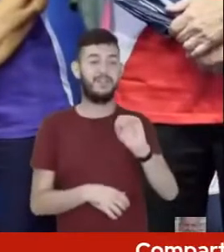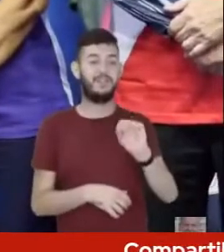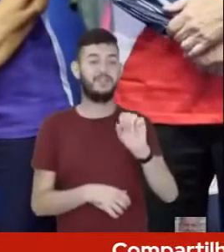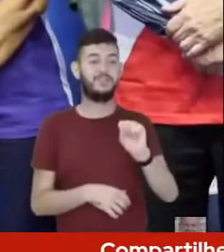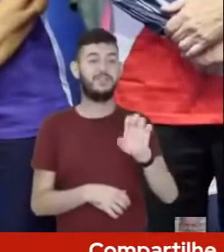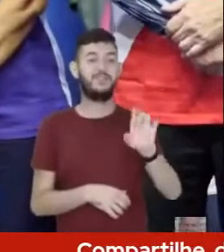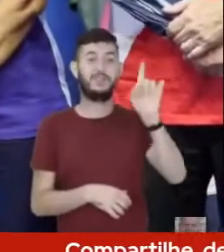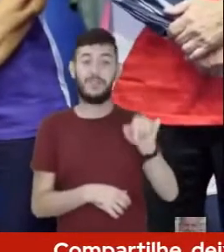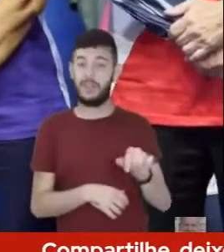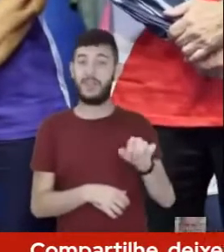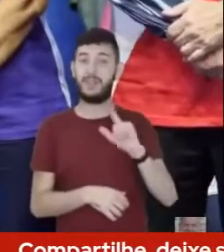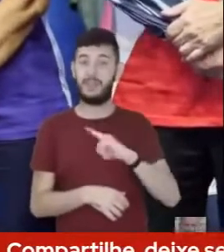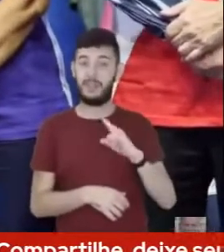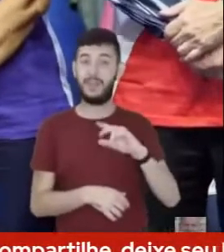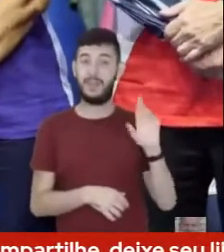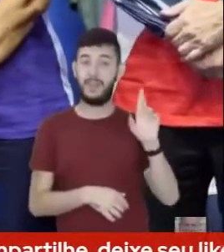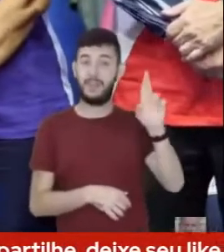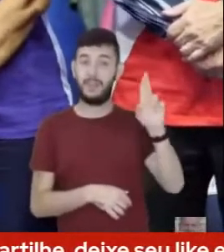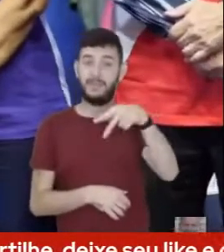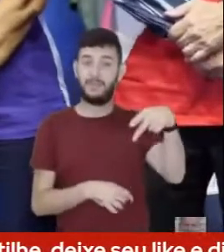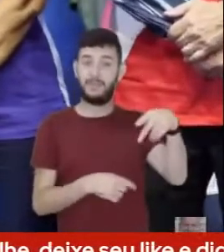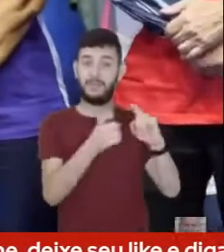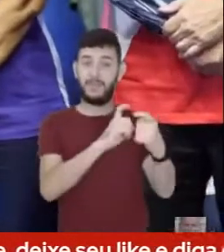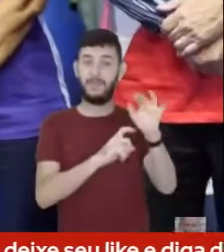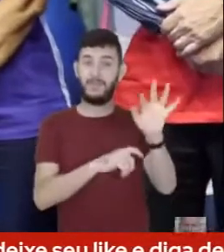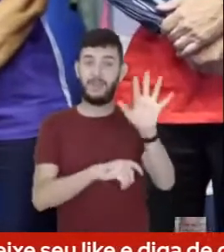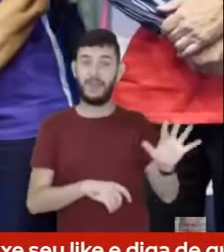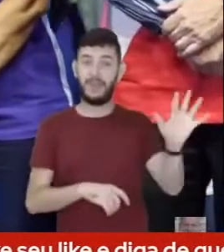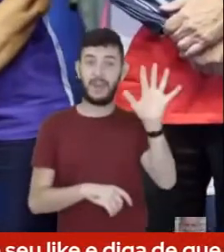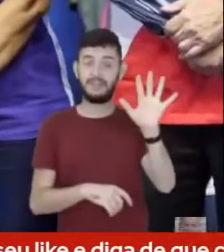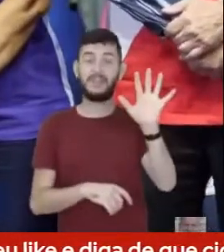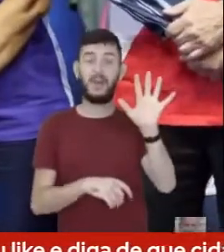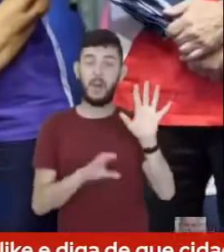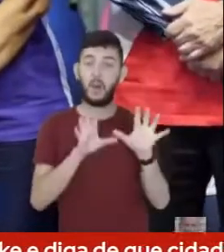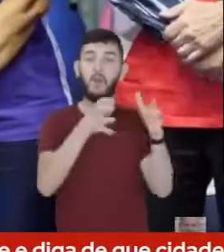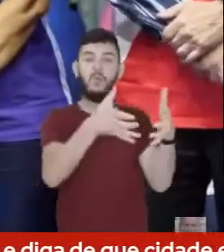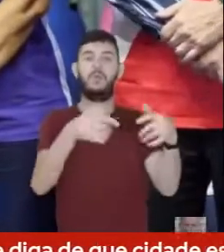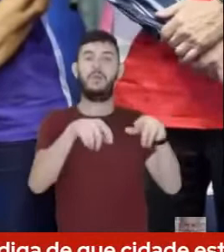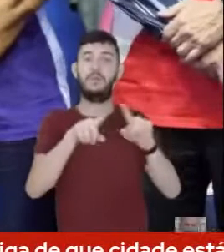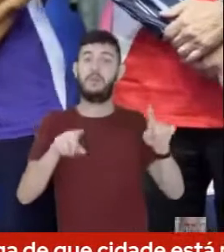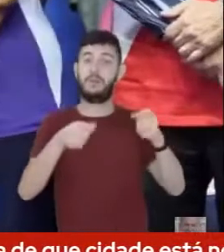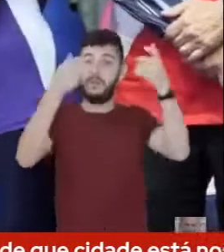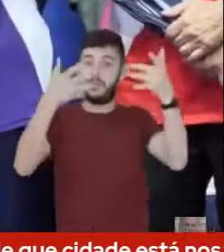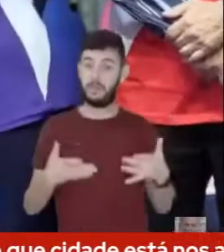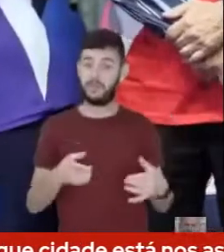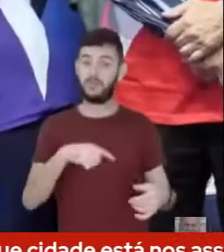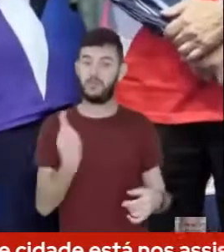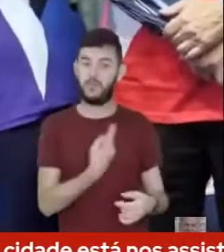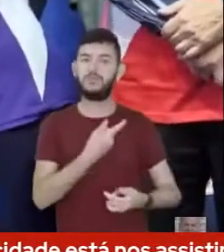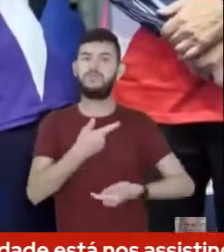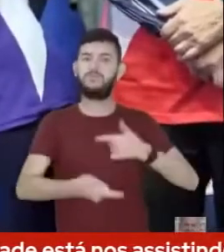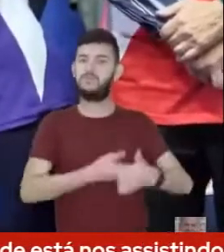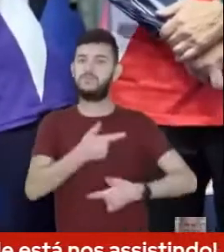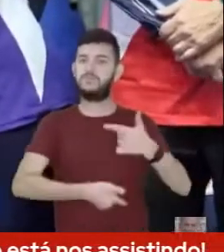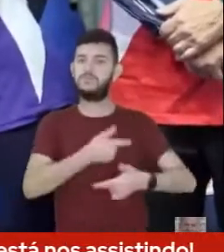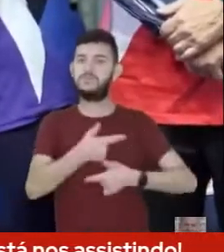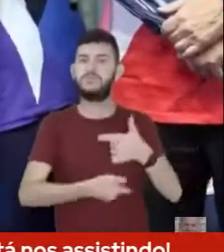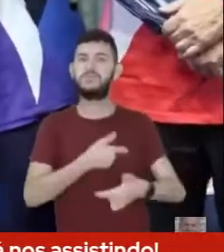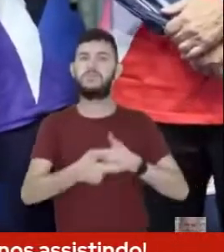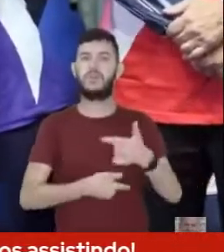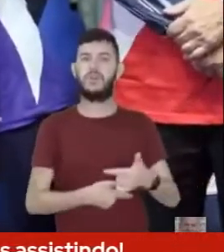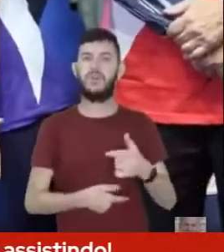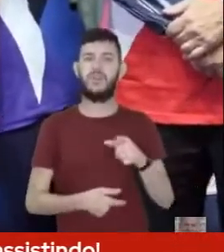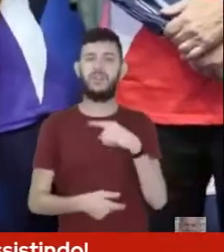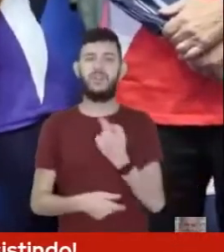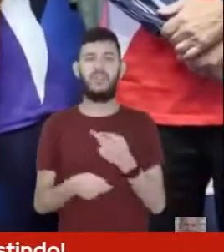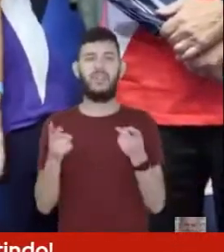dizer, companheiros, que nós vamos fazer a nossa parte, o nosso papel. Não dá para continuar da forma que está, da forma